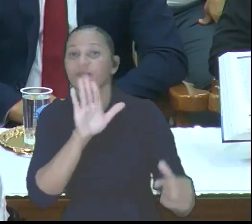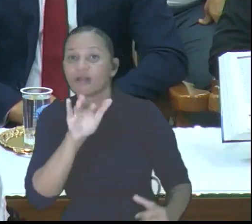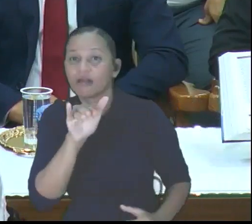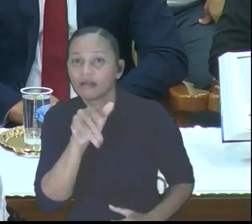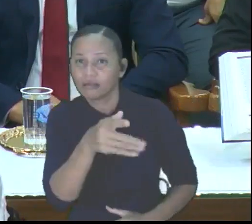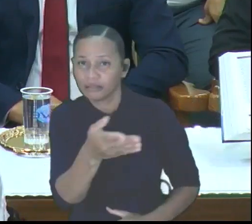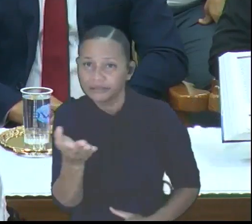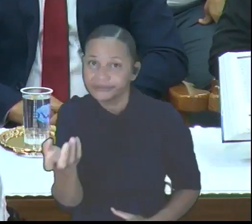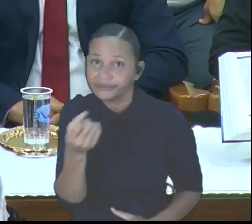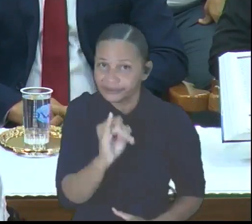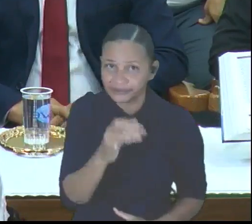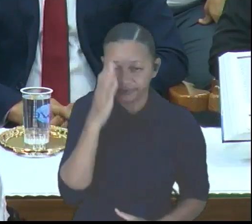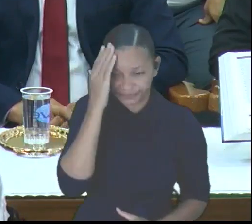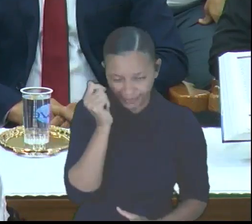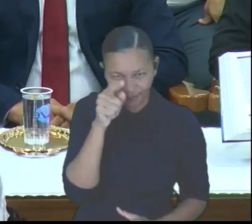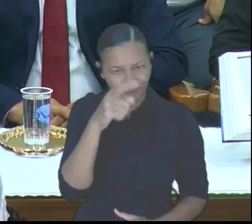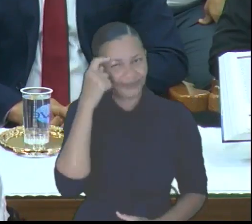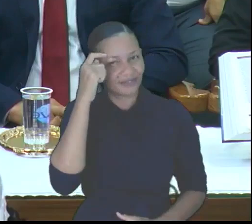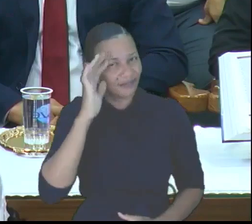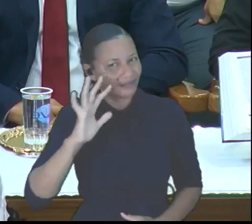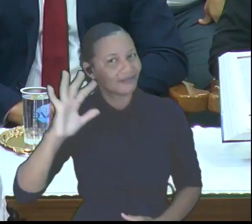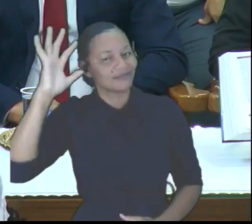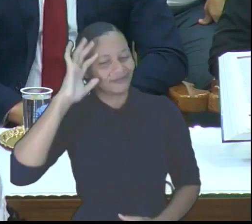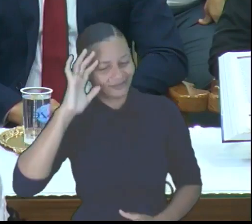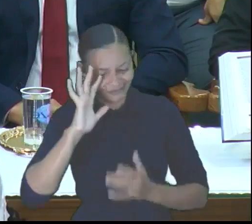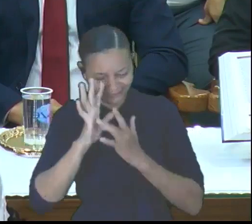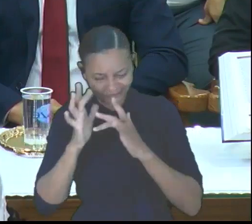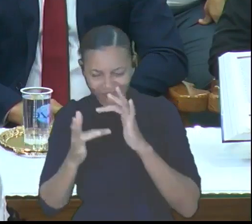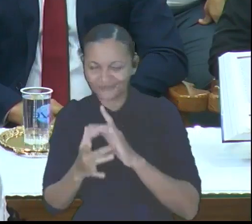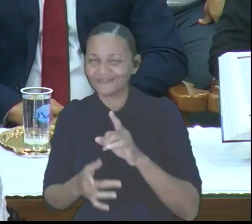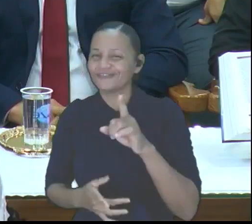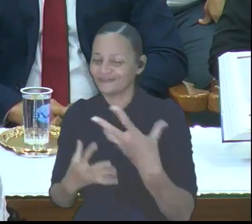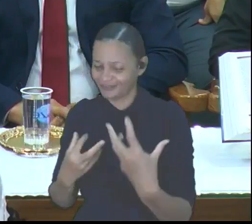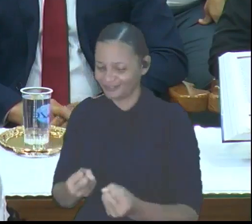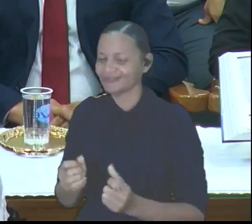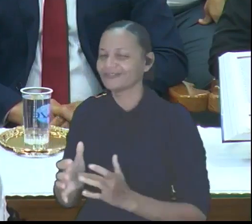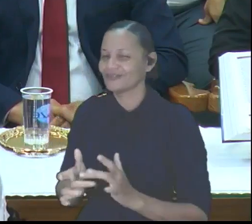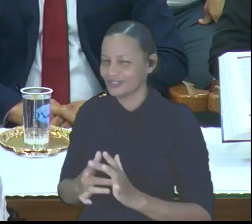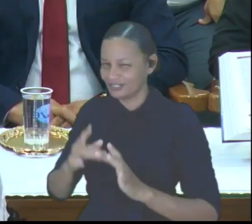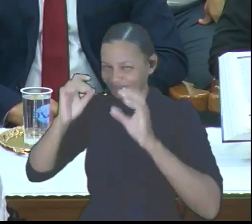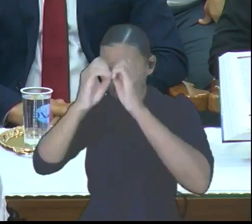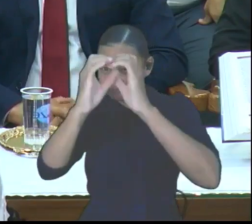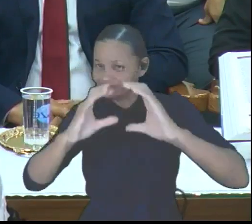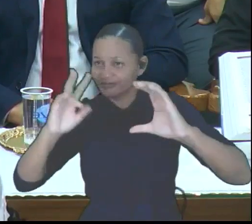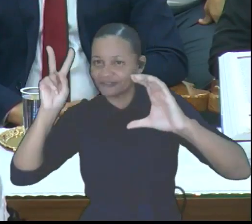tem alguém que sabe o que você pensa, é o Jesus que você aceitou.